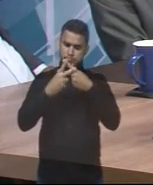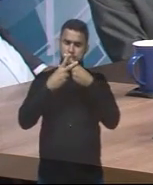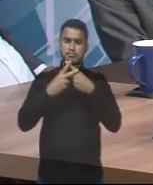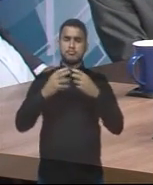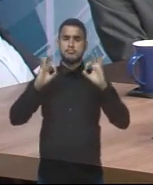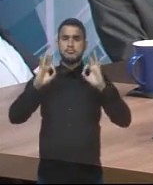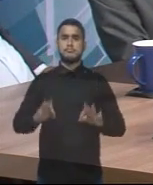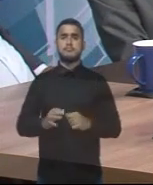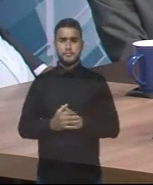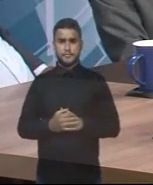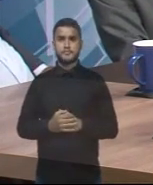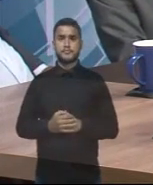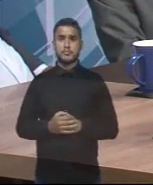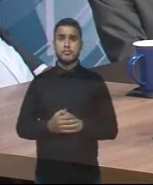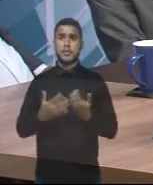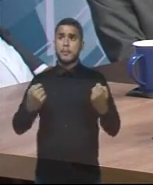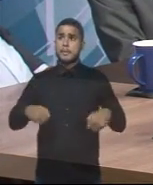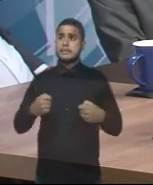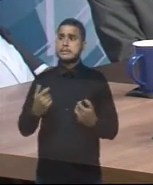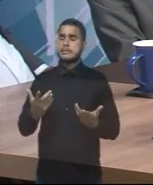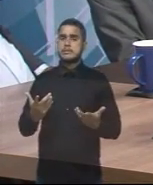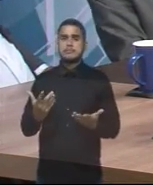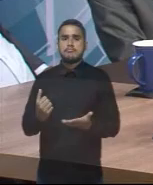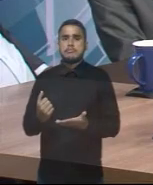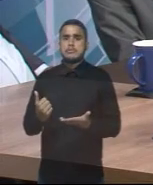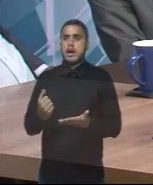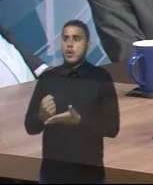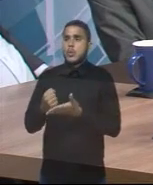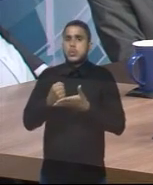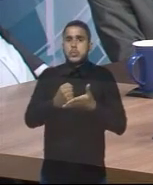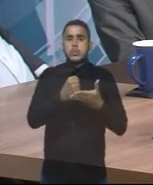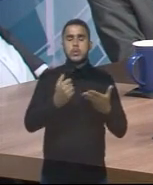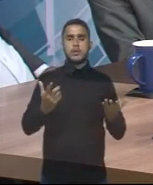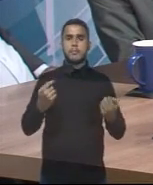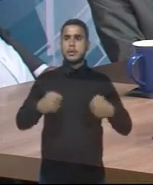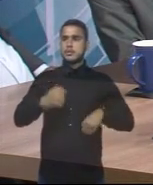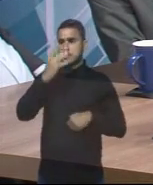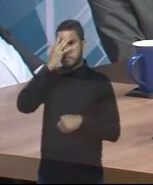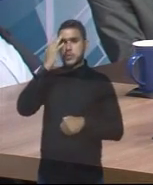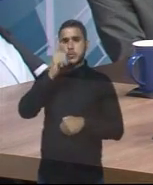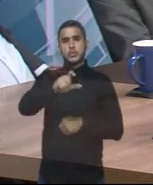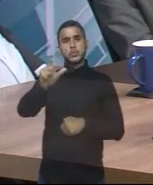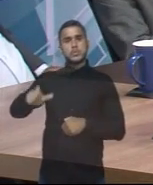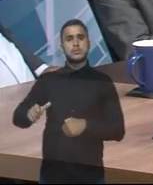Então, falta recurso e falta também